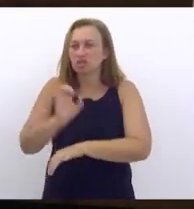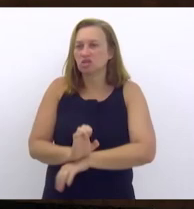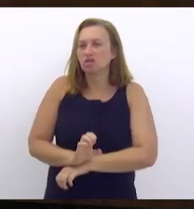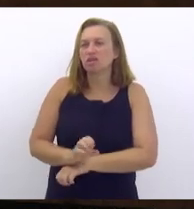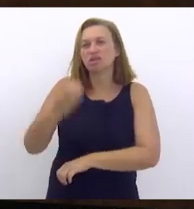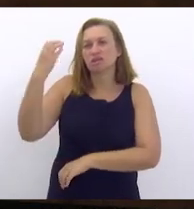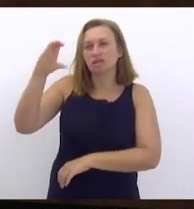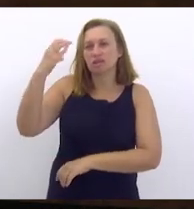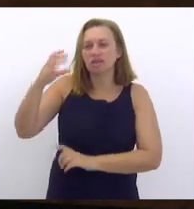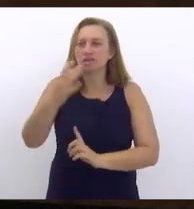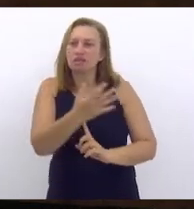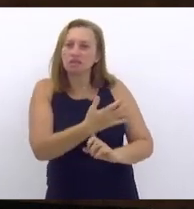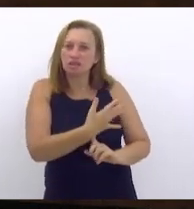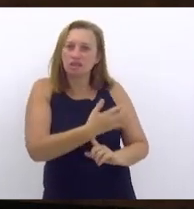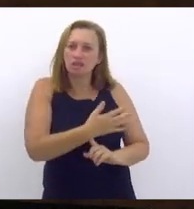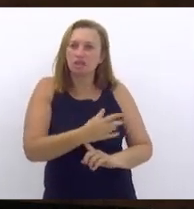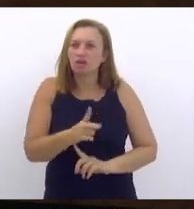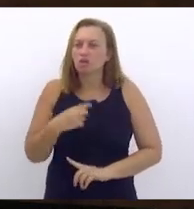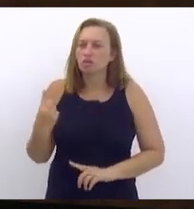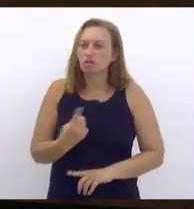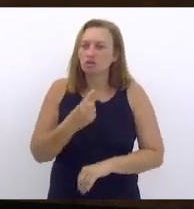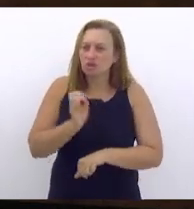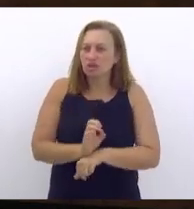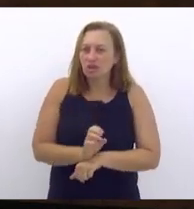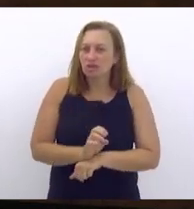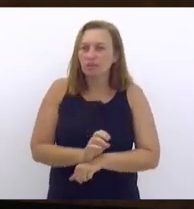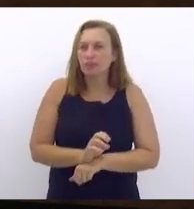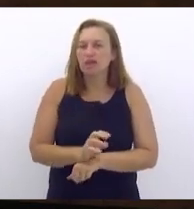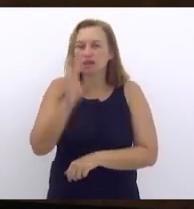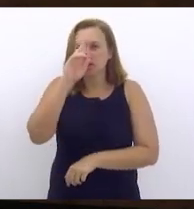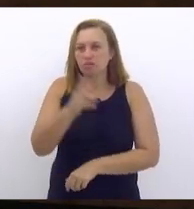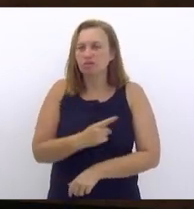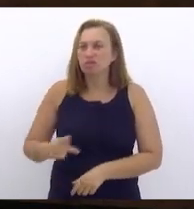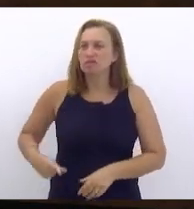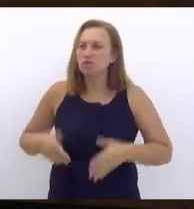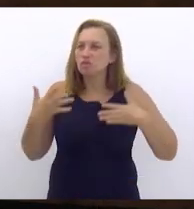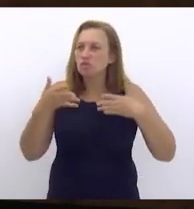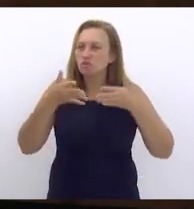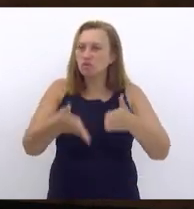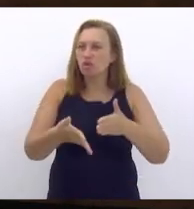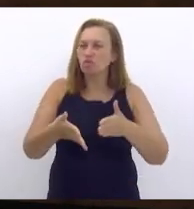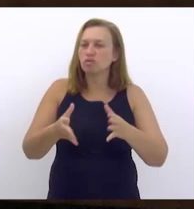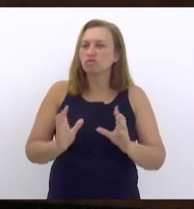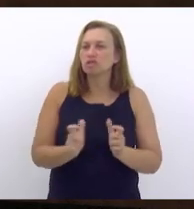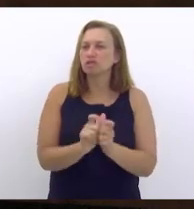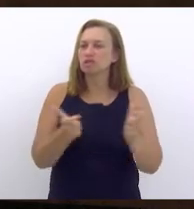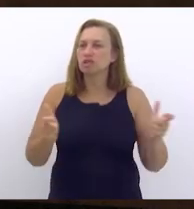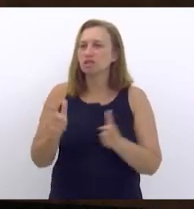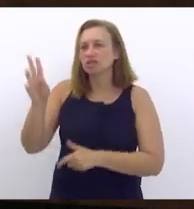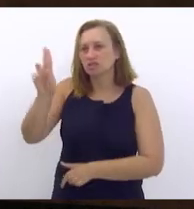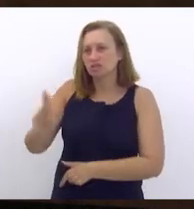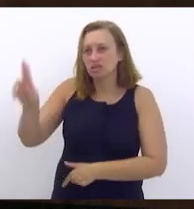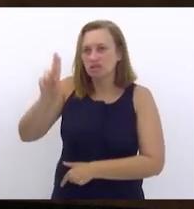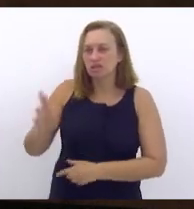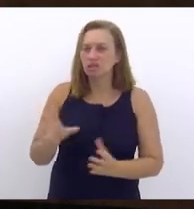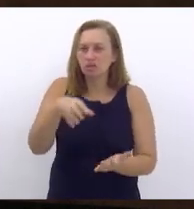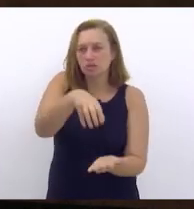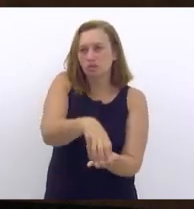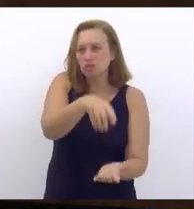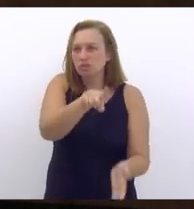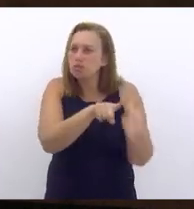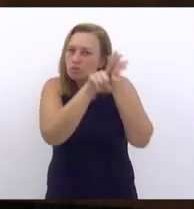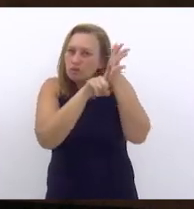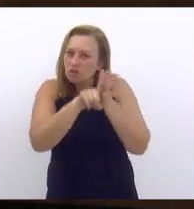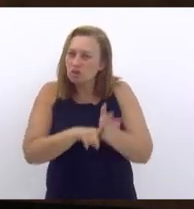e Tecnologia. O nosso estado, presidente, tem a maior concentração de universidades e centros de pesquisa de excelência no nosso